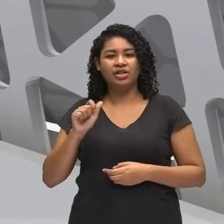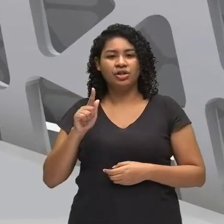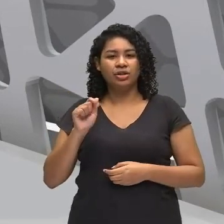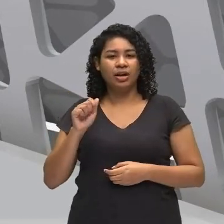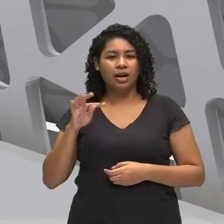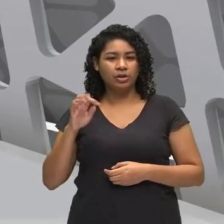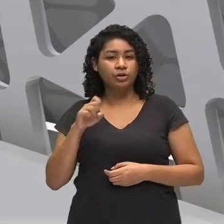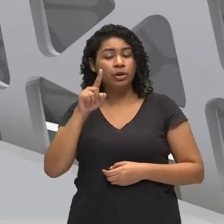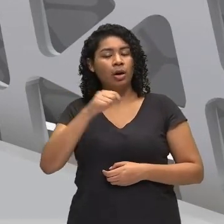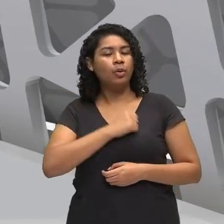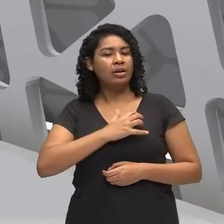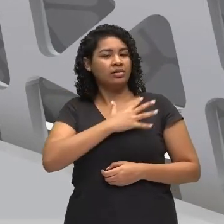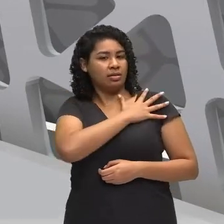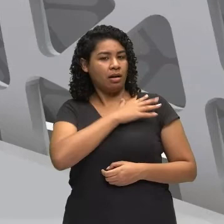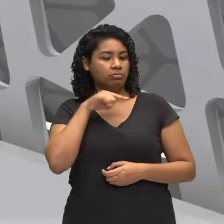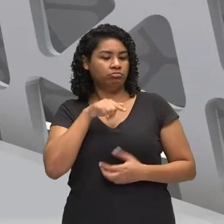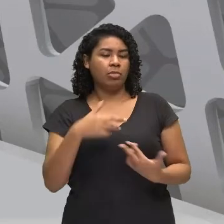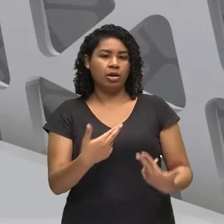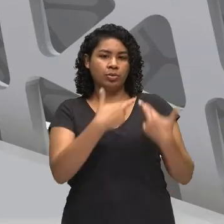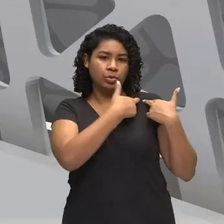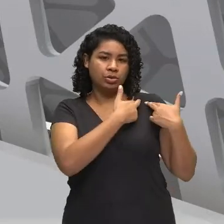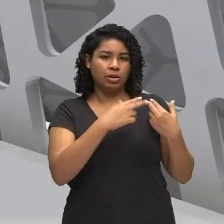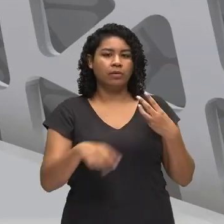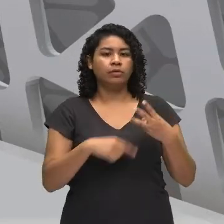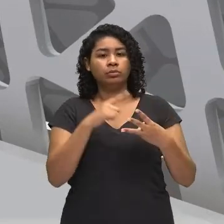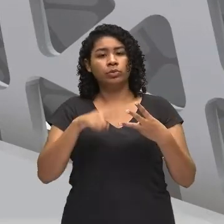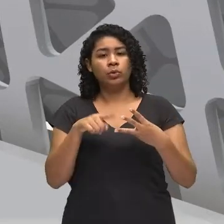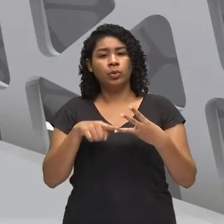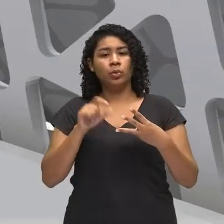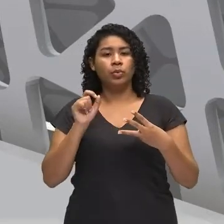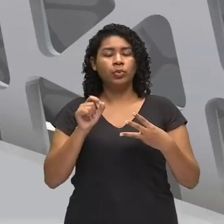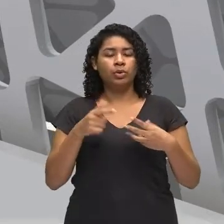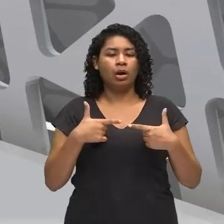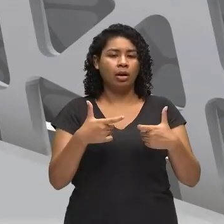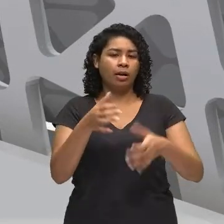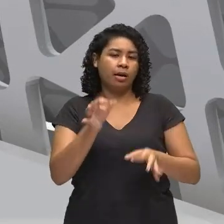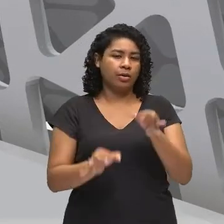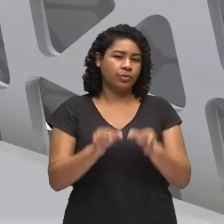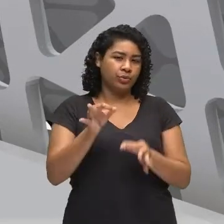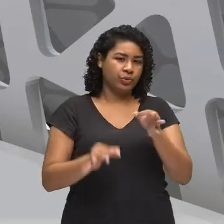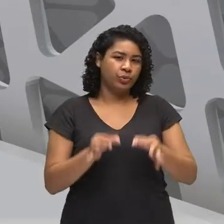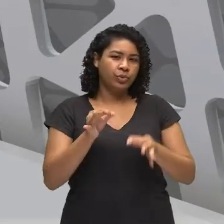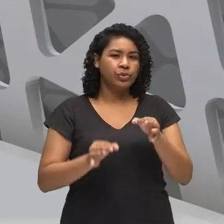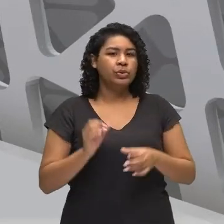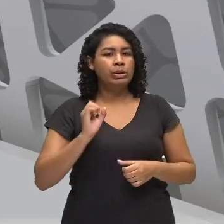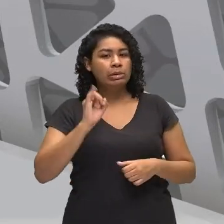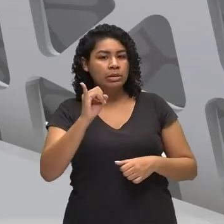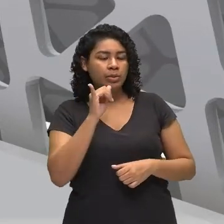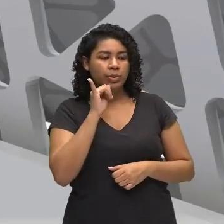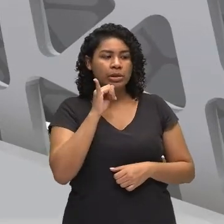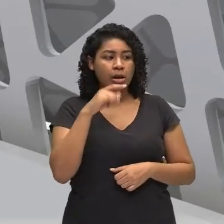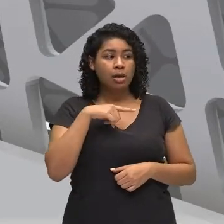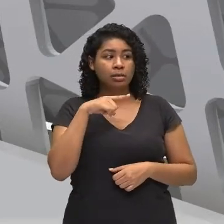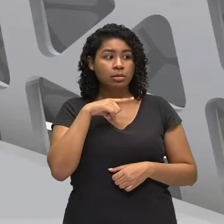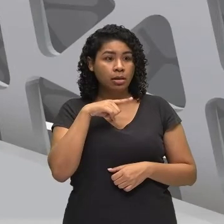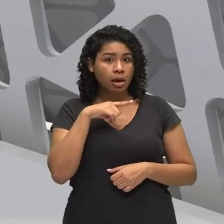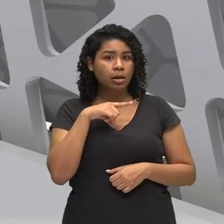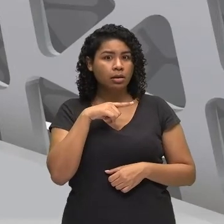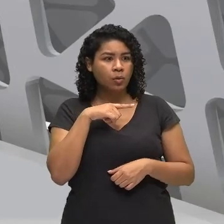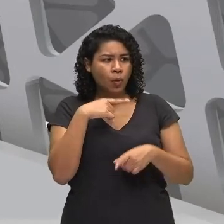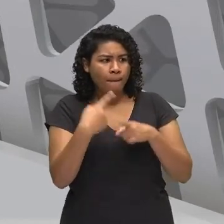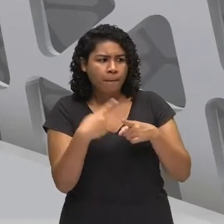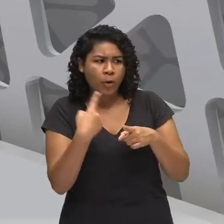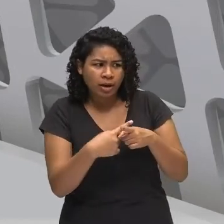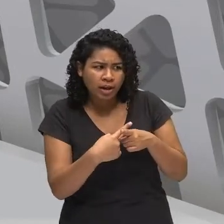pelas tropas do exército local, e as chamadas guerras justas, né, que quando se tinha ali um motivo